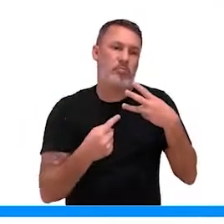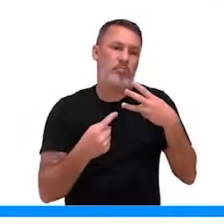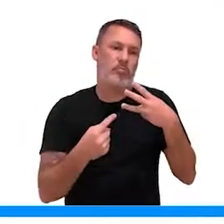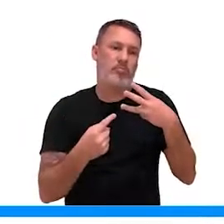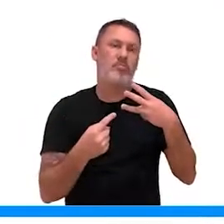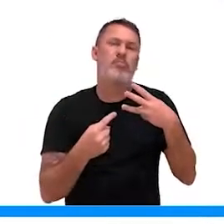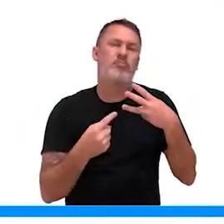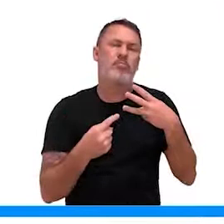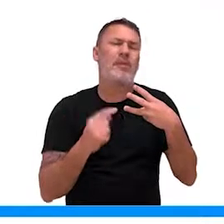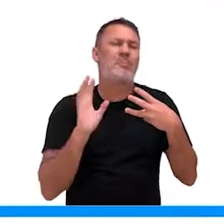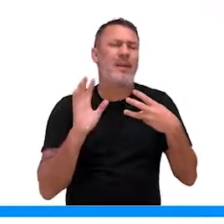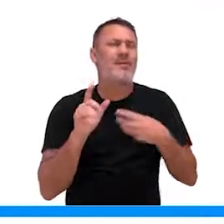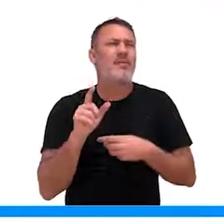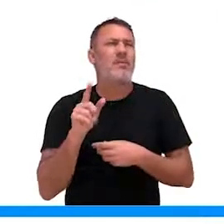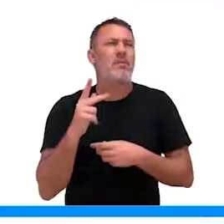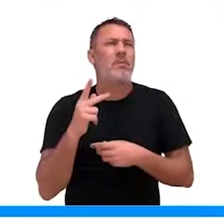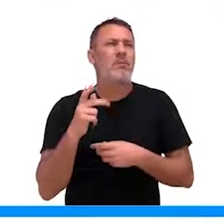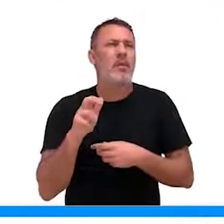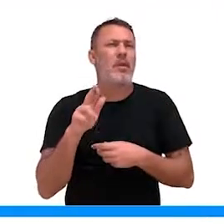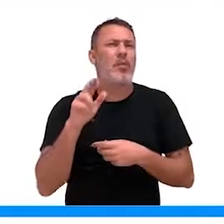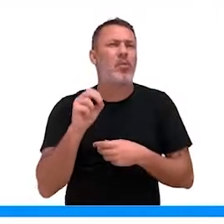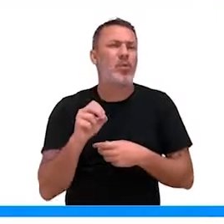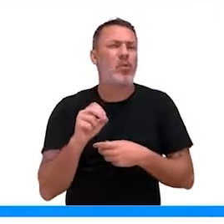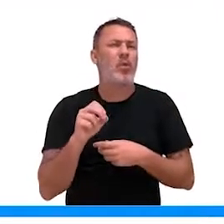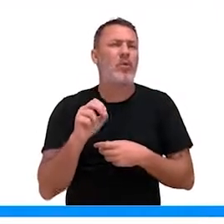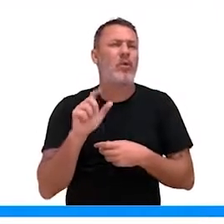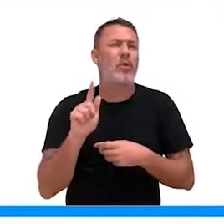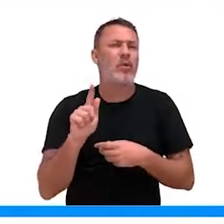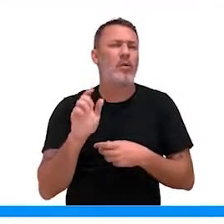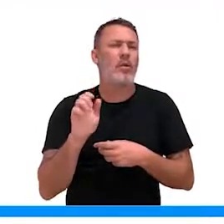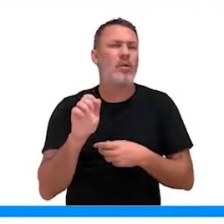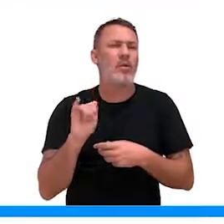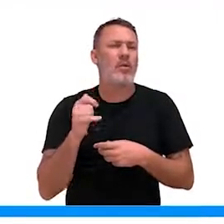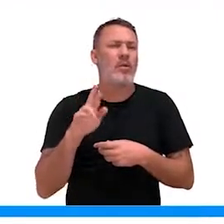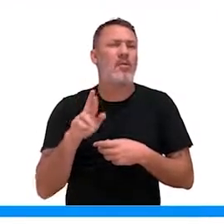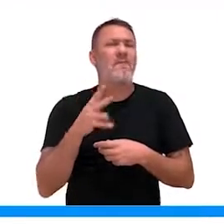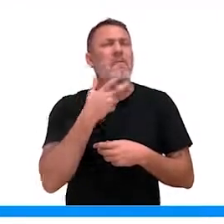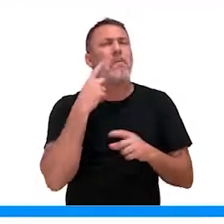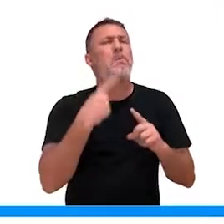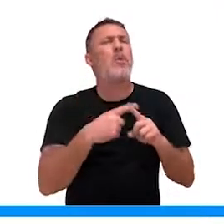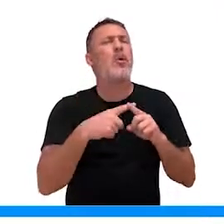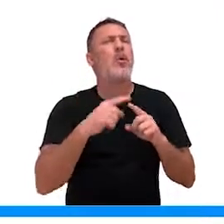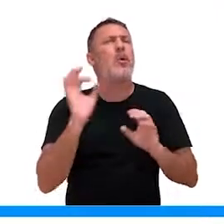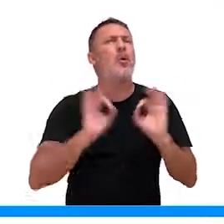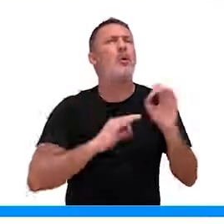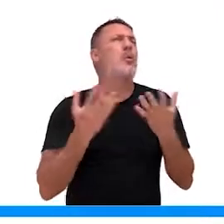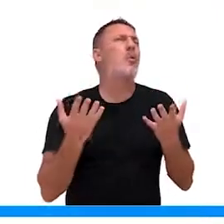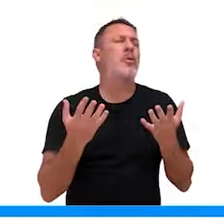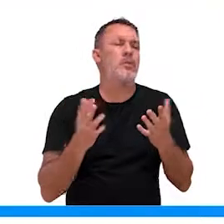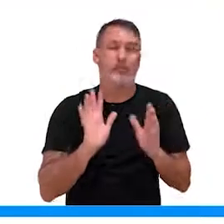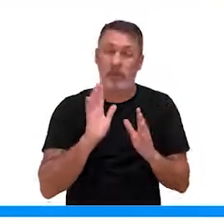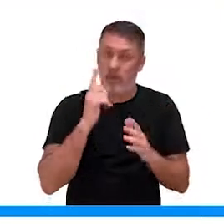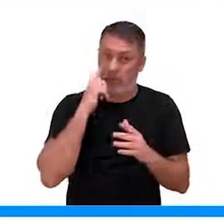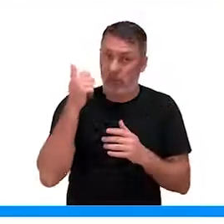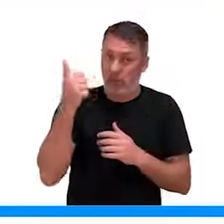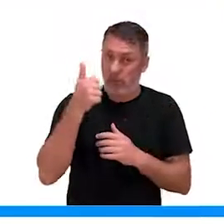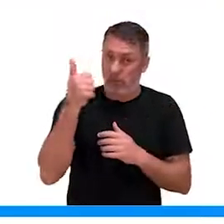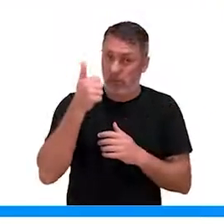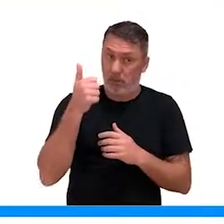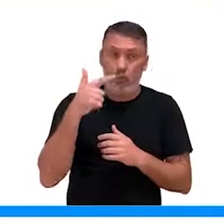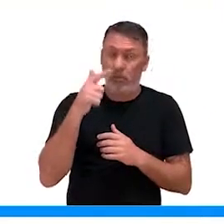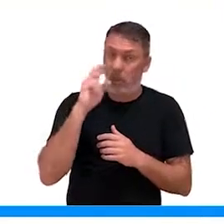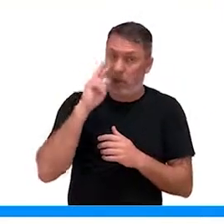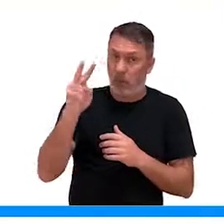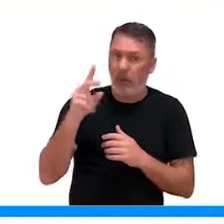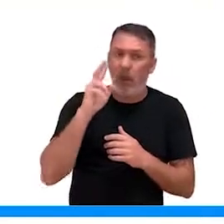o que Pedro Geiger considerou para definir essa região. Primeiramente, observe que ele não está aqui